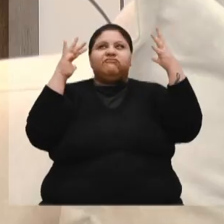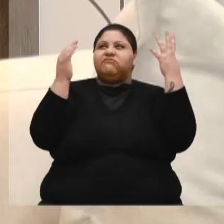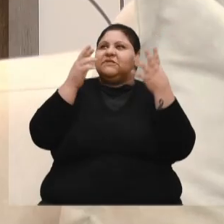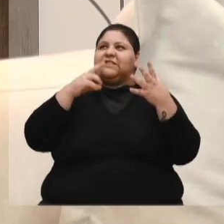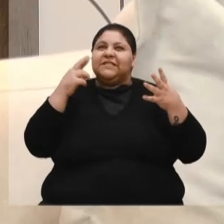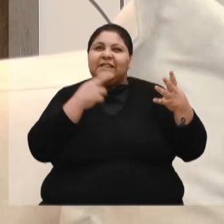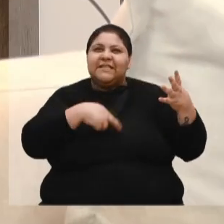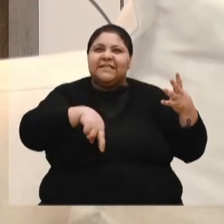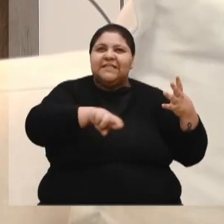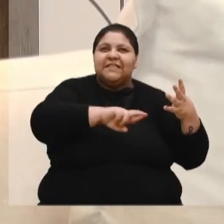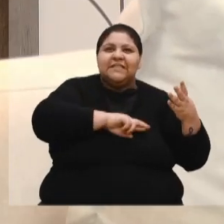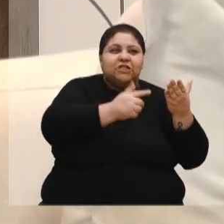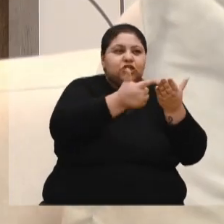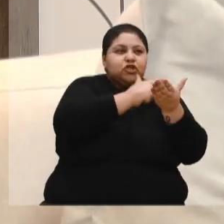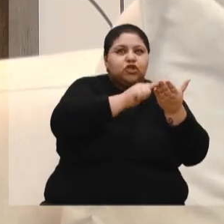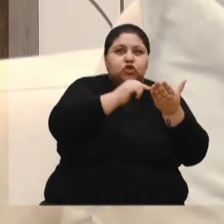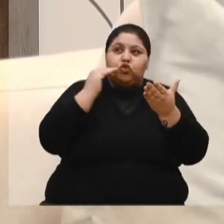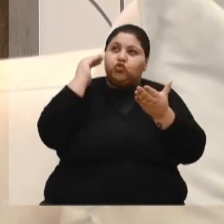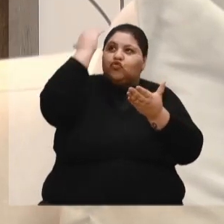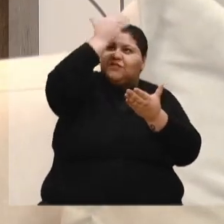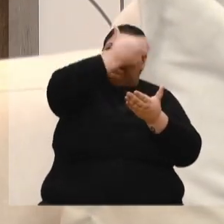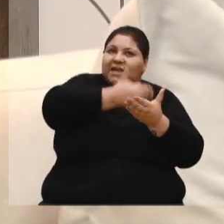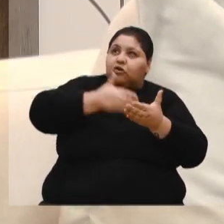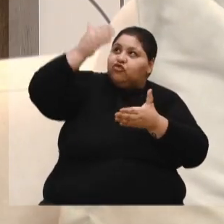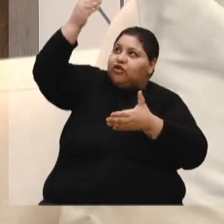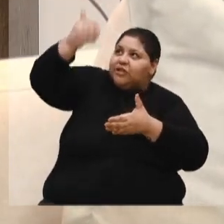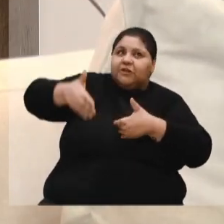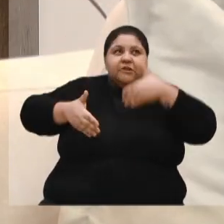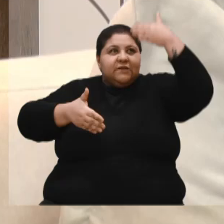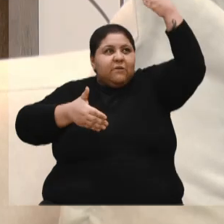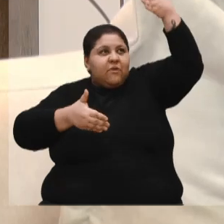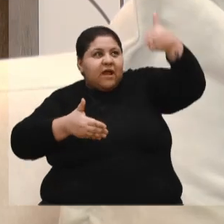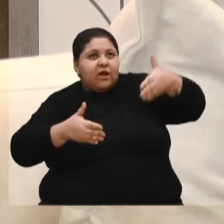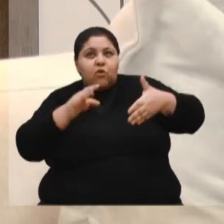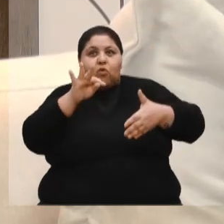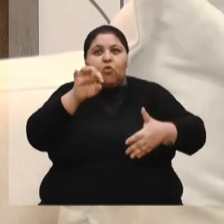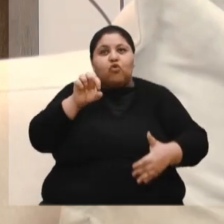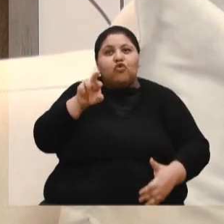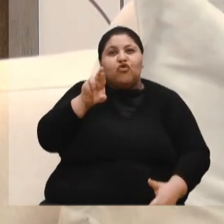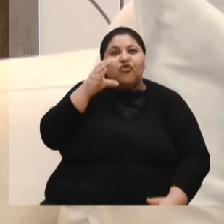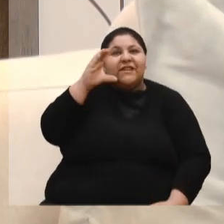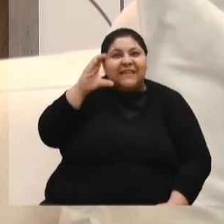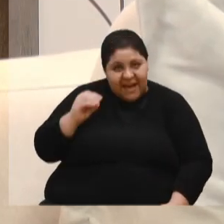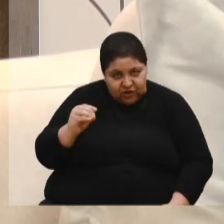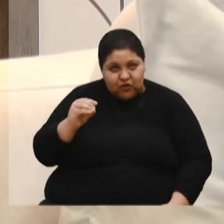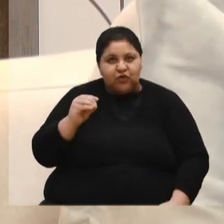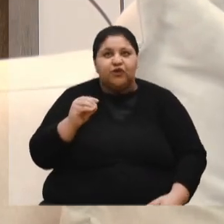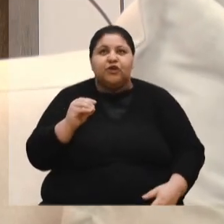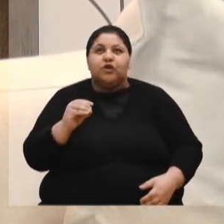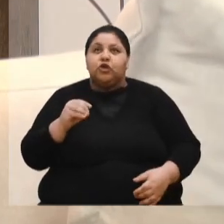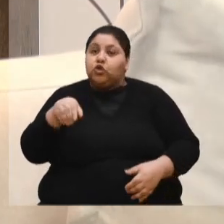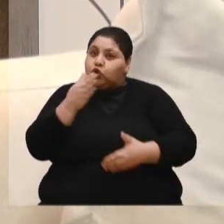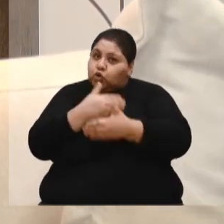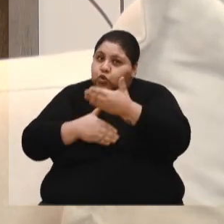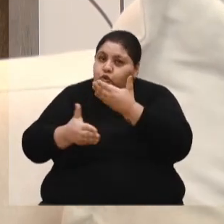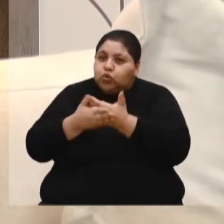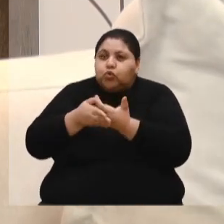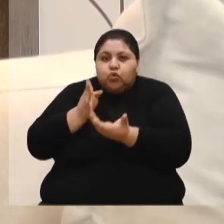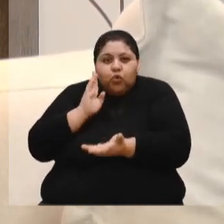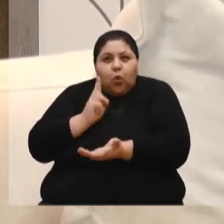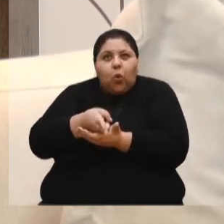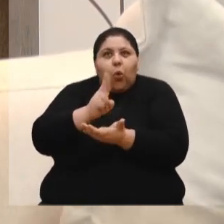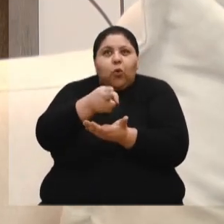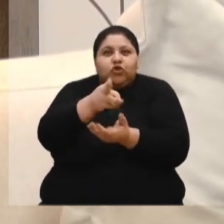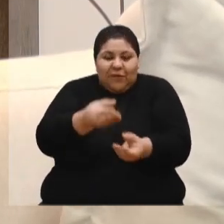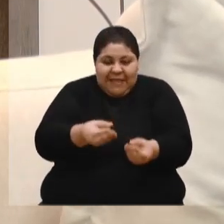religiosidade, das obras, dos santos pendurados na parede, o escapulário e tal, tudo isso continua,